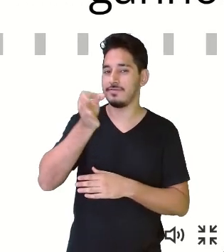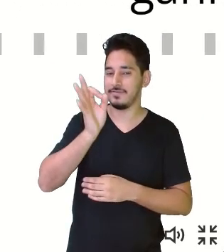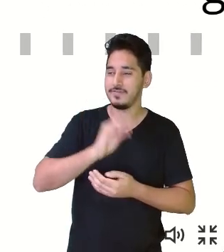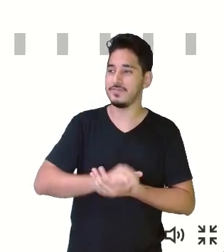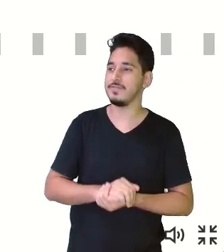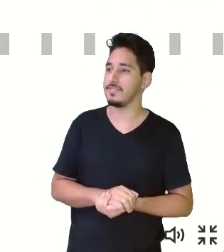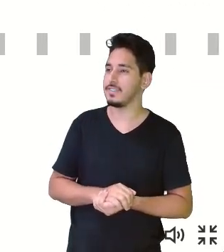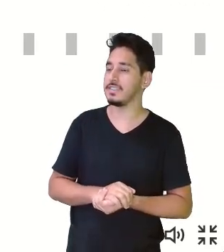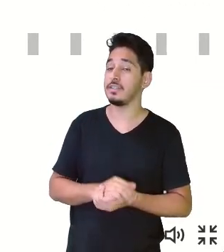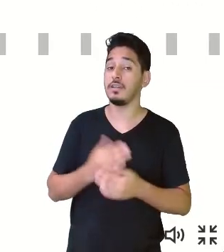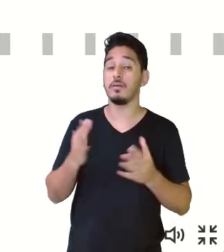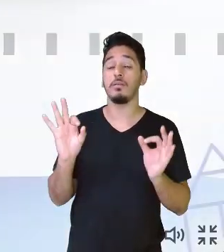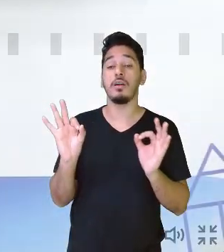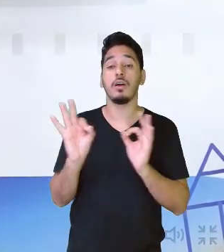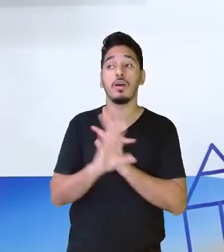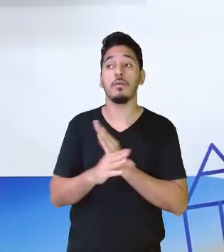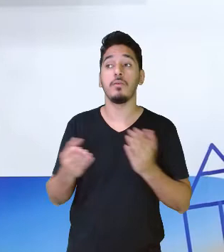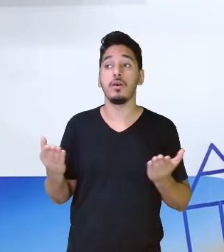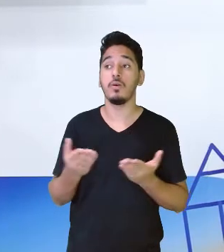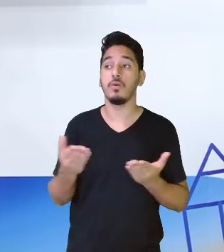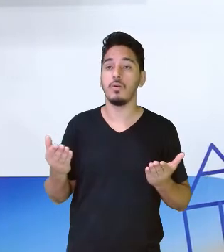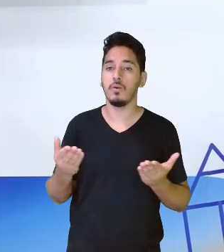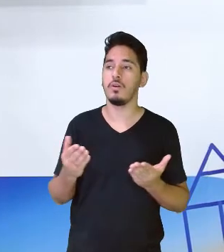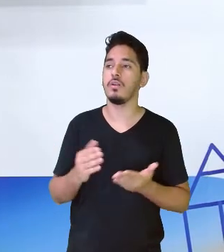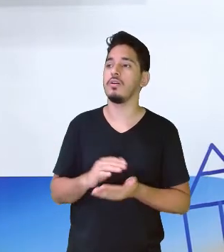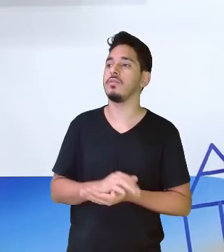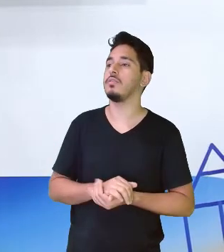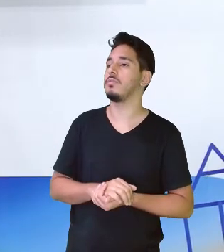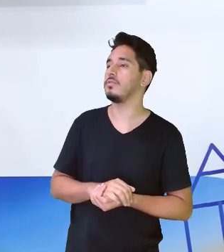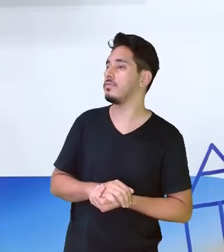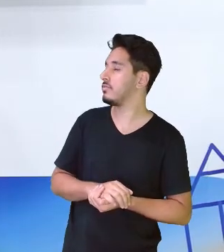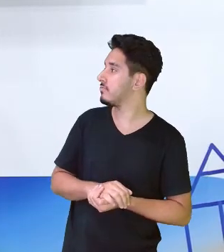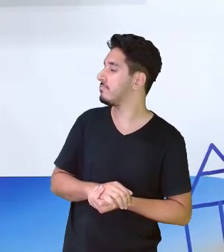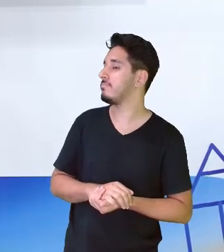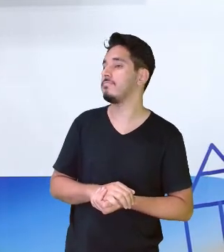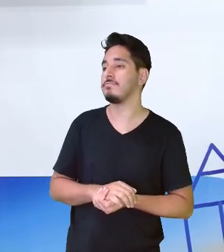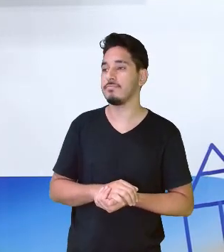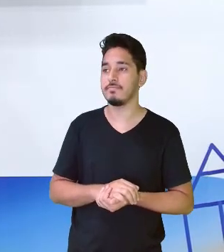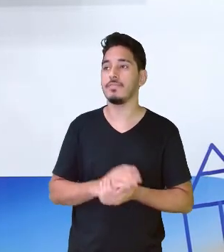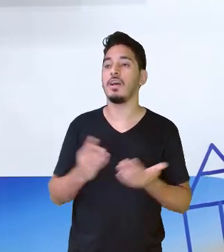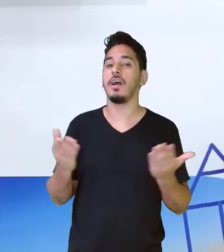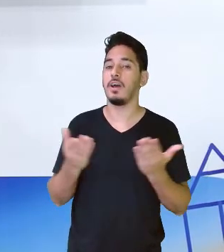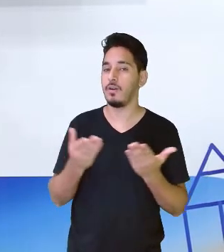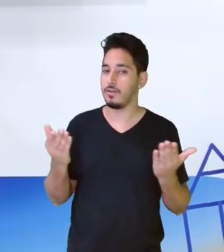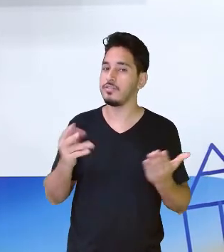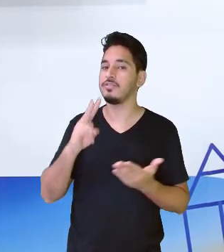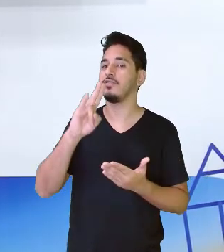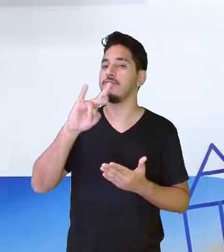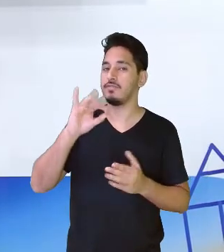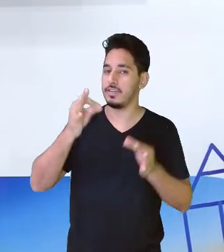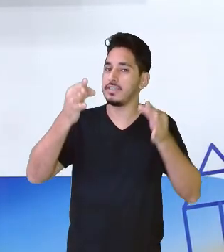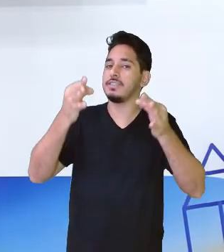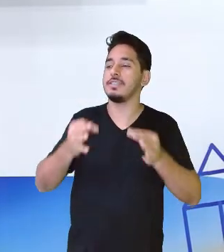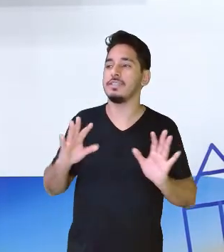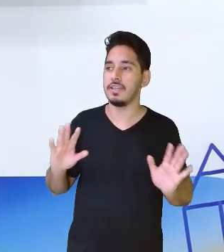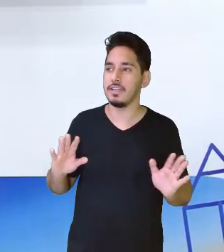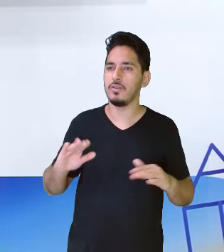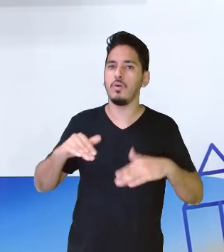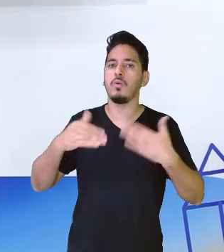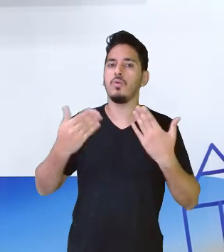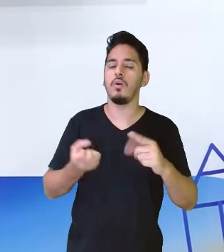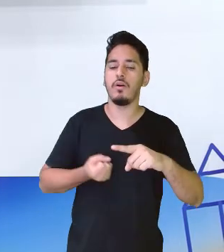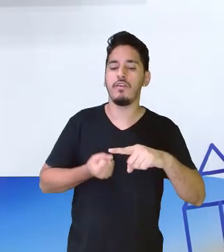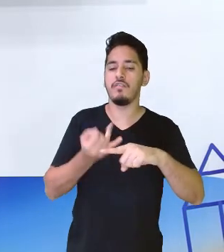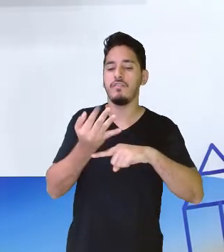1/6. E para finalizar, agora sim, agora a gente vai fechar direito. Qual é